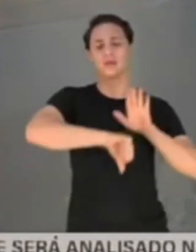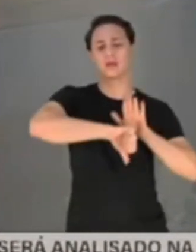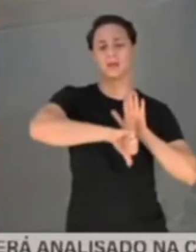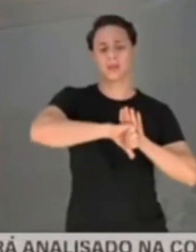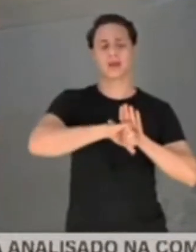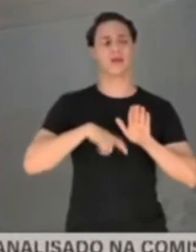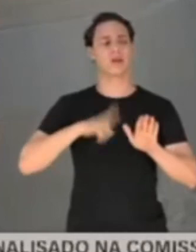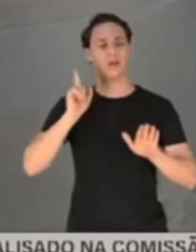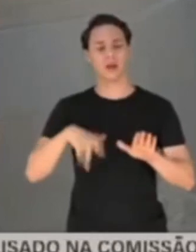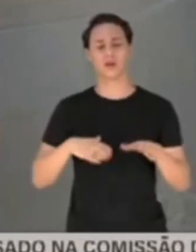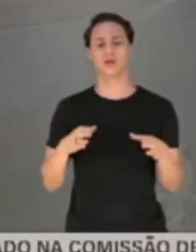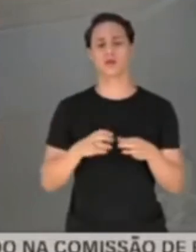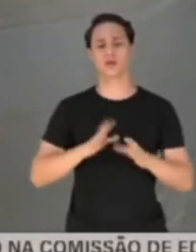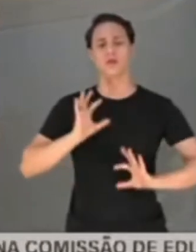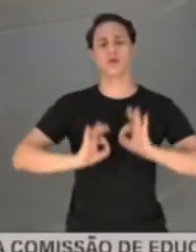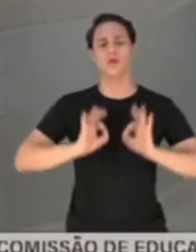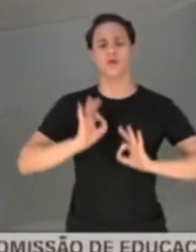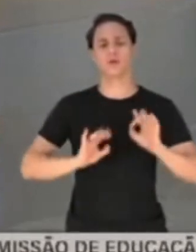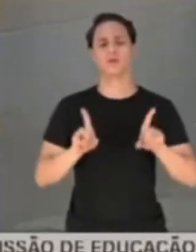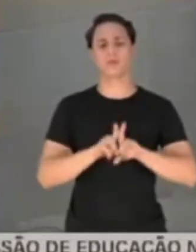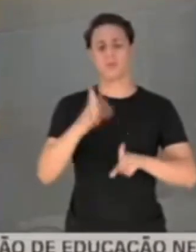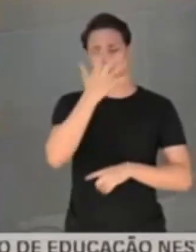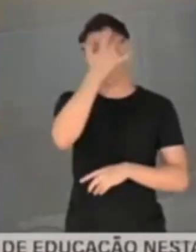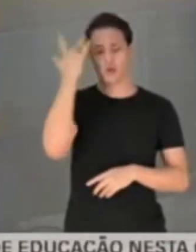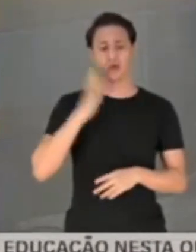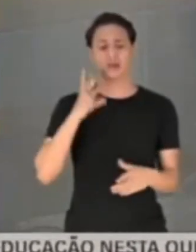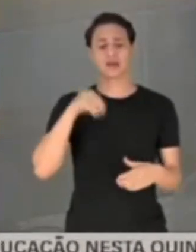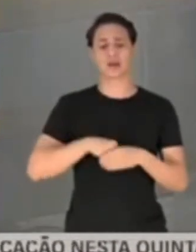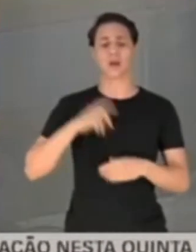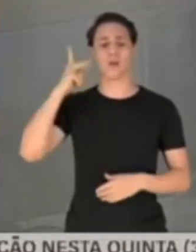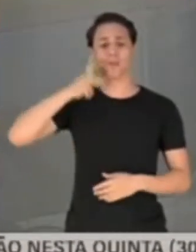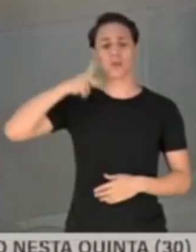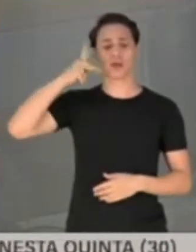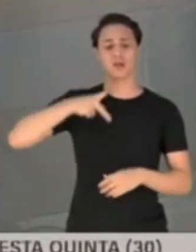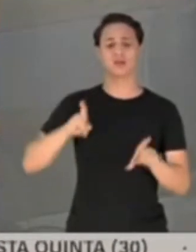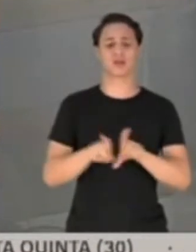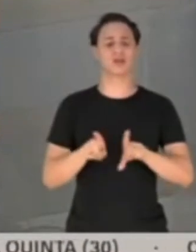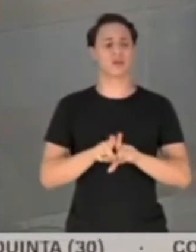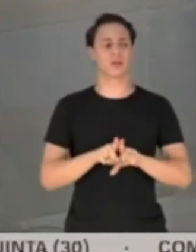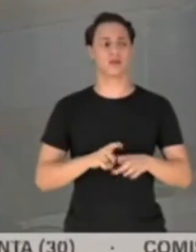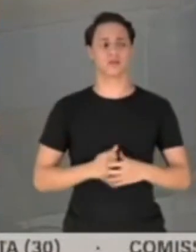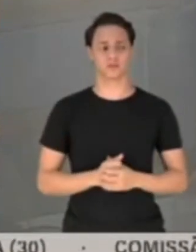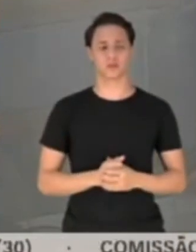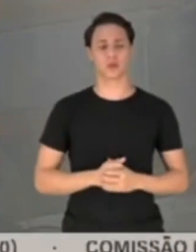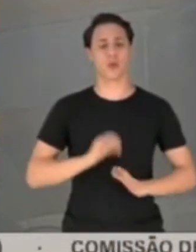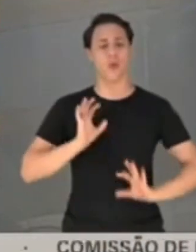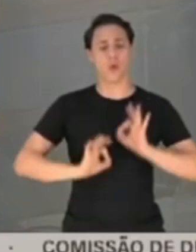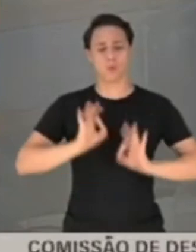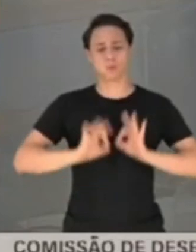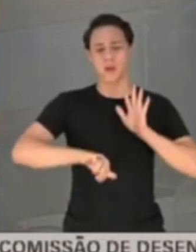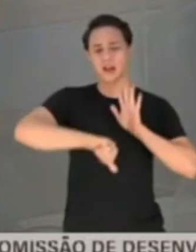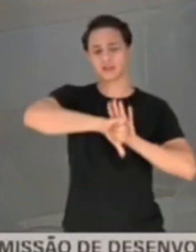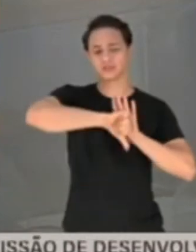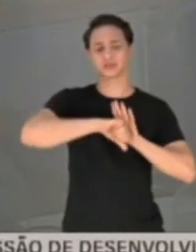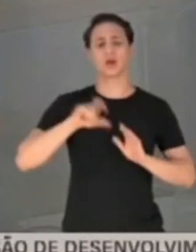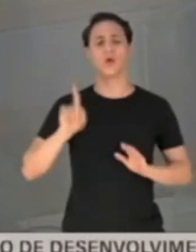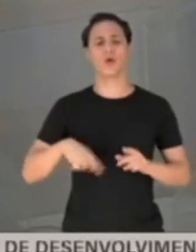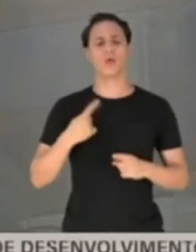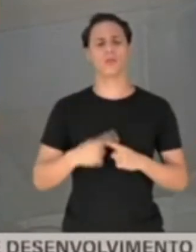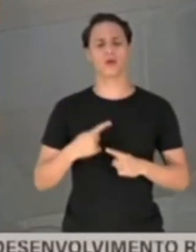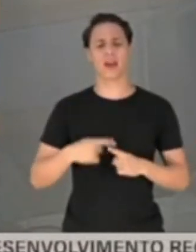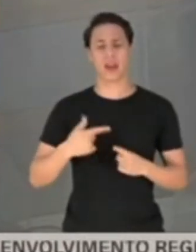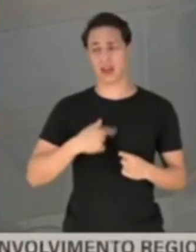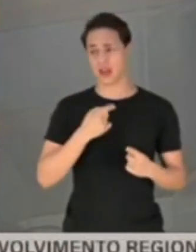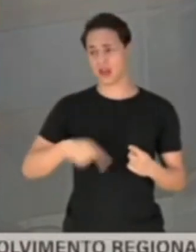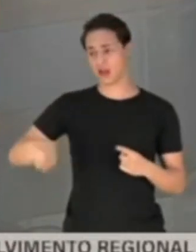que envolve, inclusive, gente da política no meio, não é? Uma organização criminosa porque